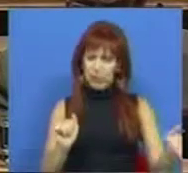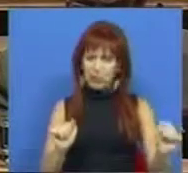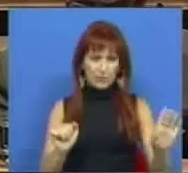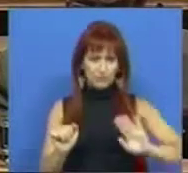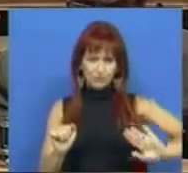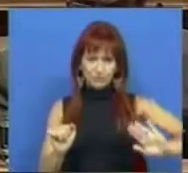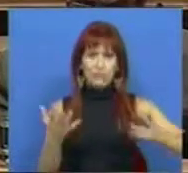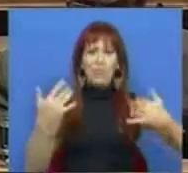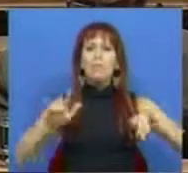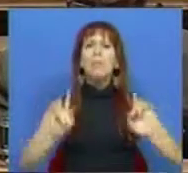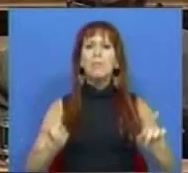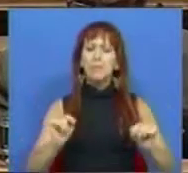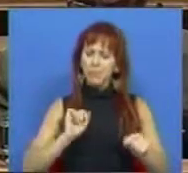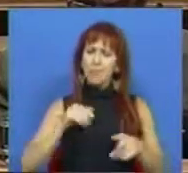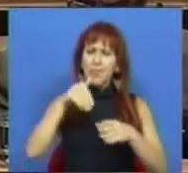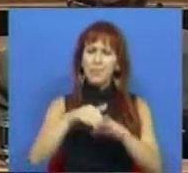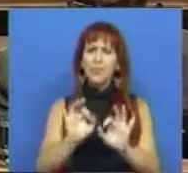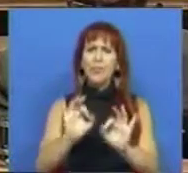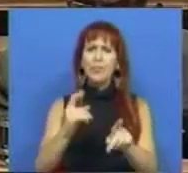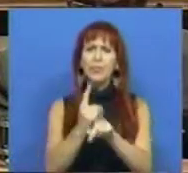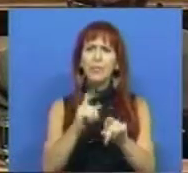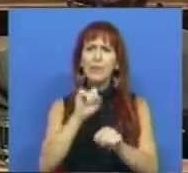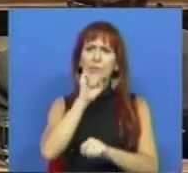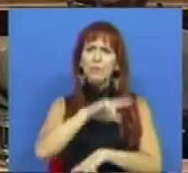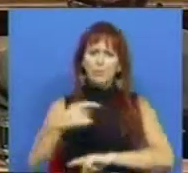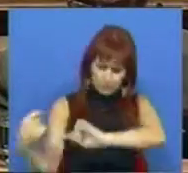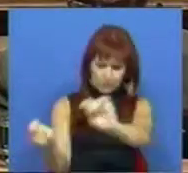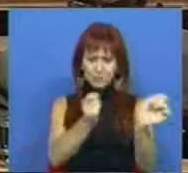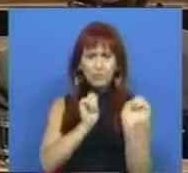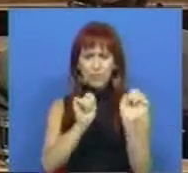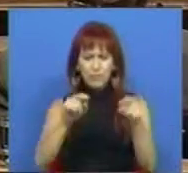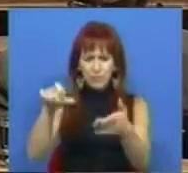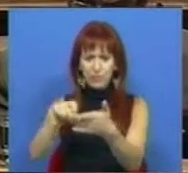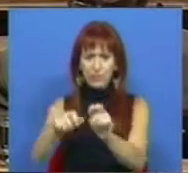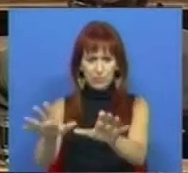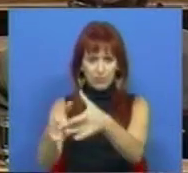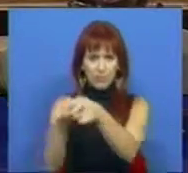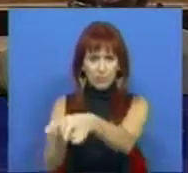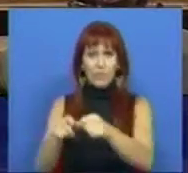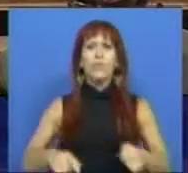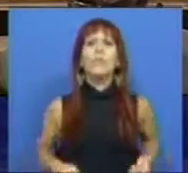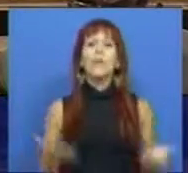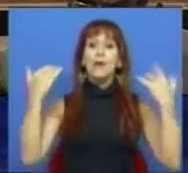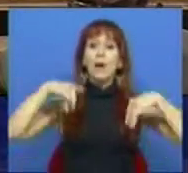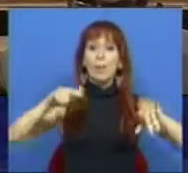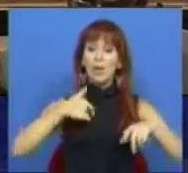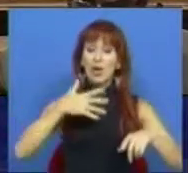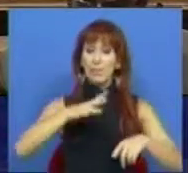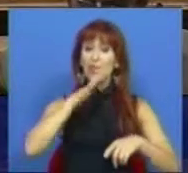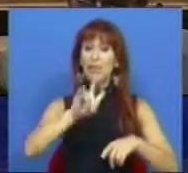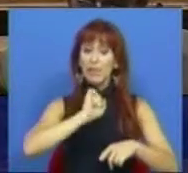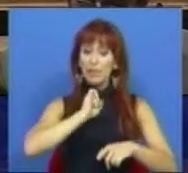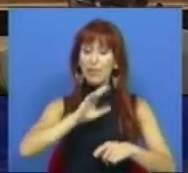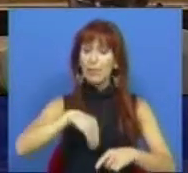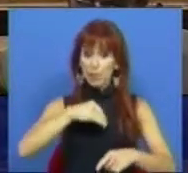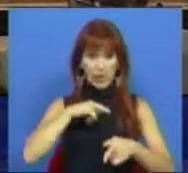Esquerda, mas que merecerá o nosso voto favorável para que possa ser discutida em sede de comissão. No entanto, queremos manifestar a